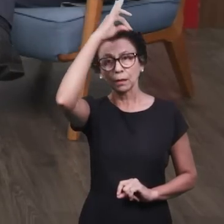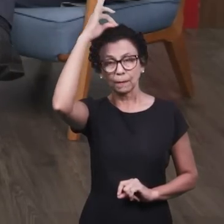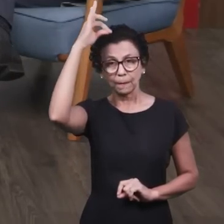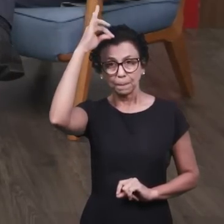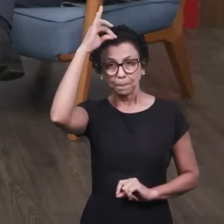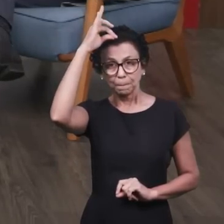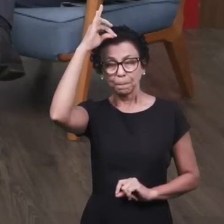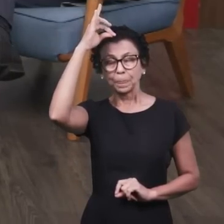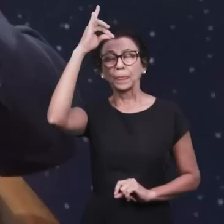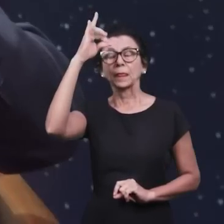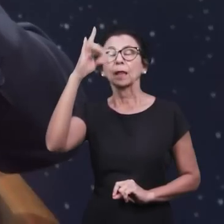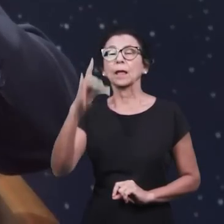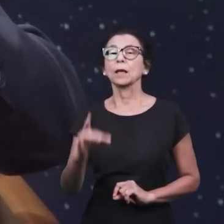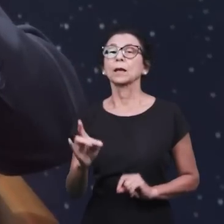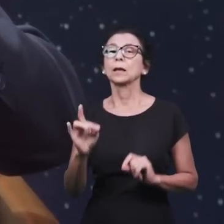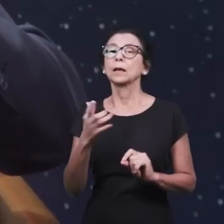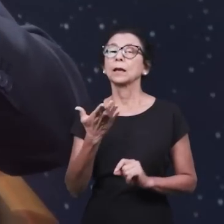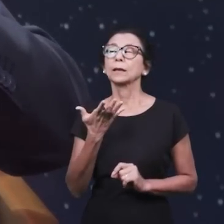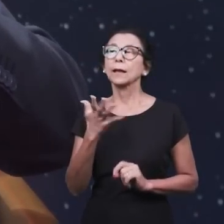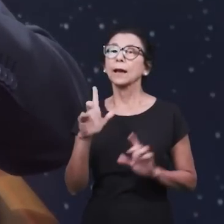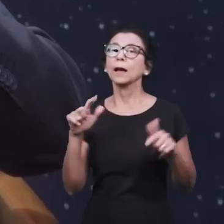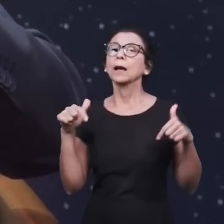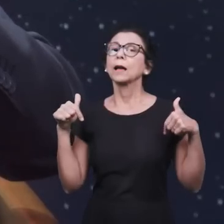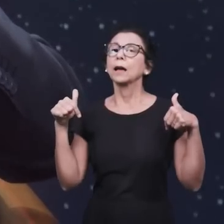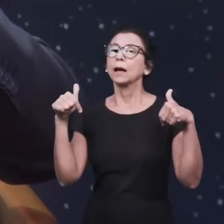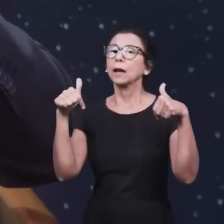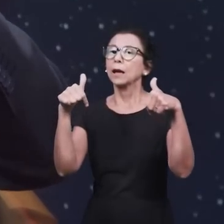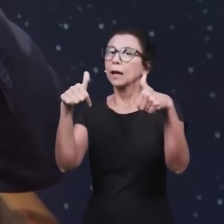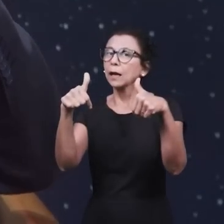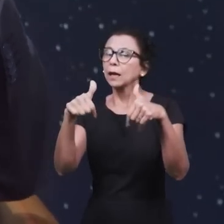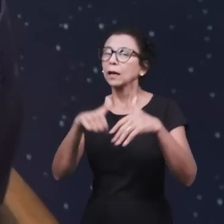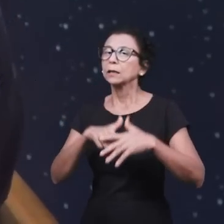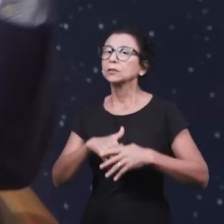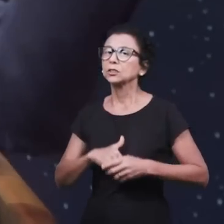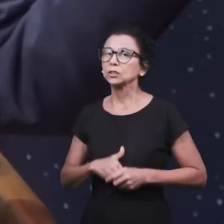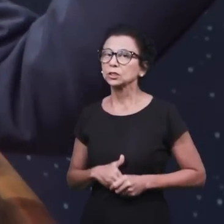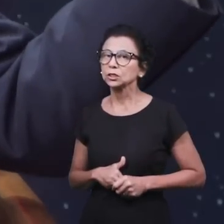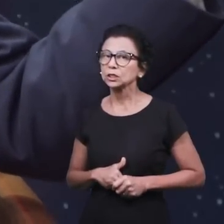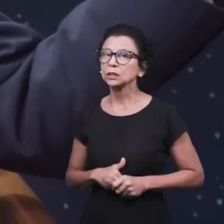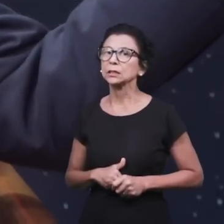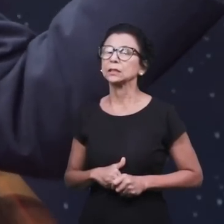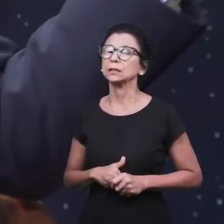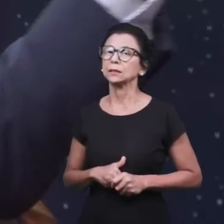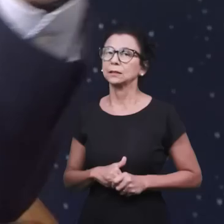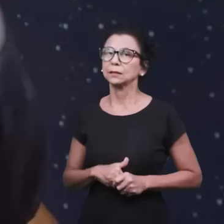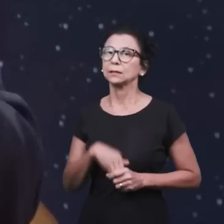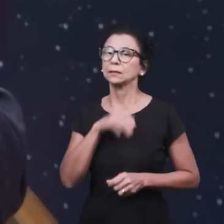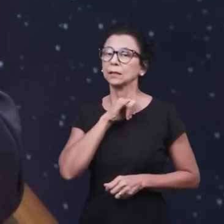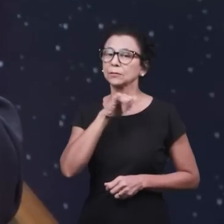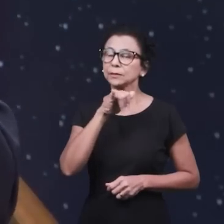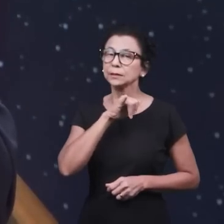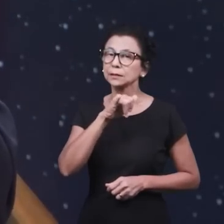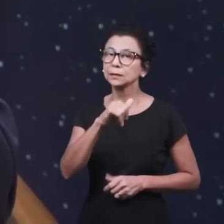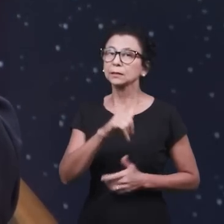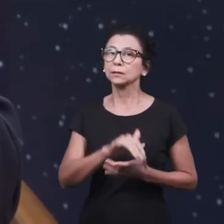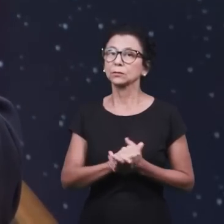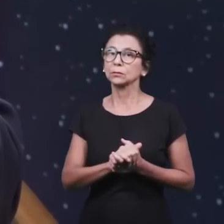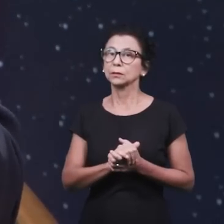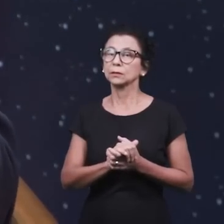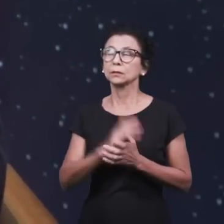fazer. Não podemos deixar fechado, selado, porque a profecia está